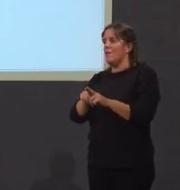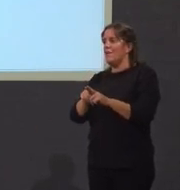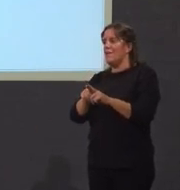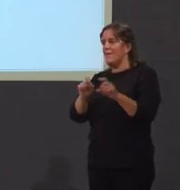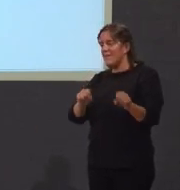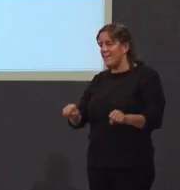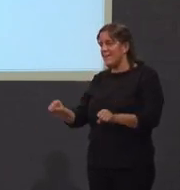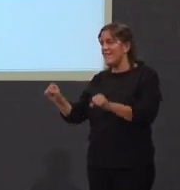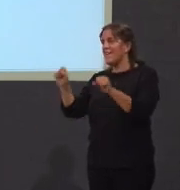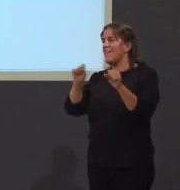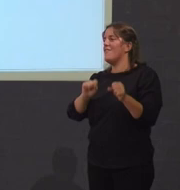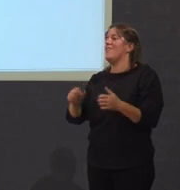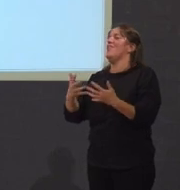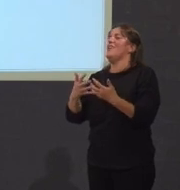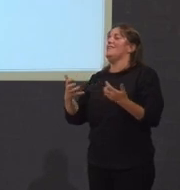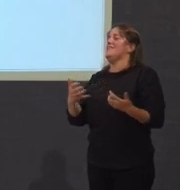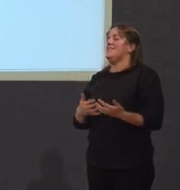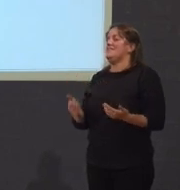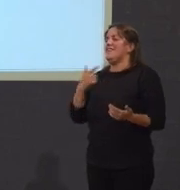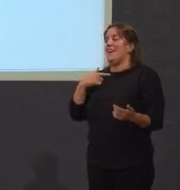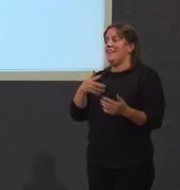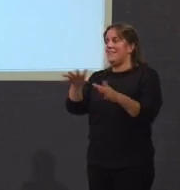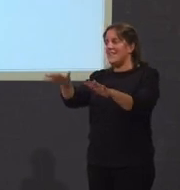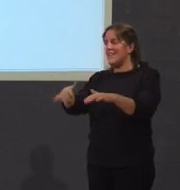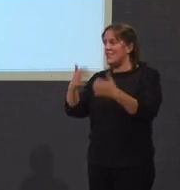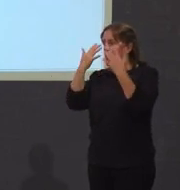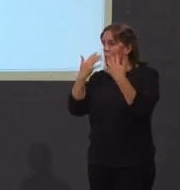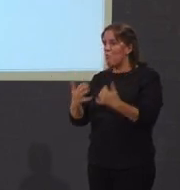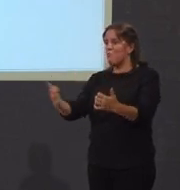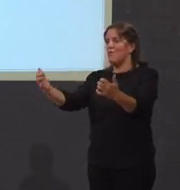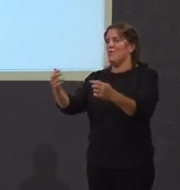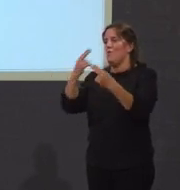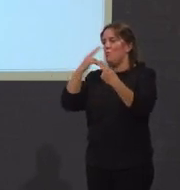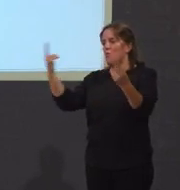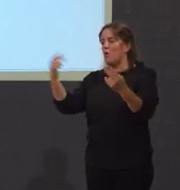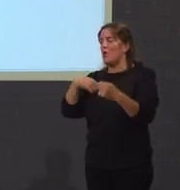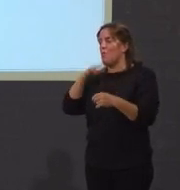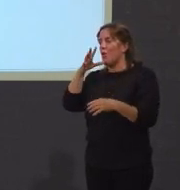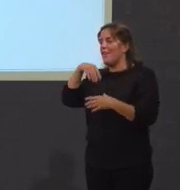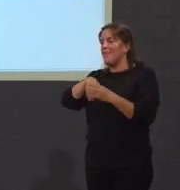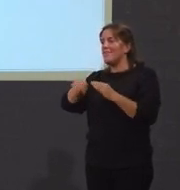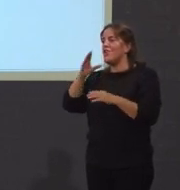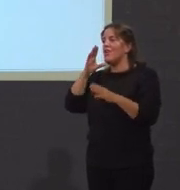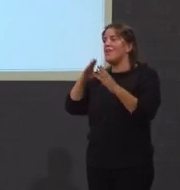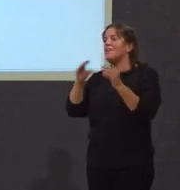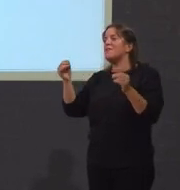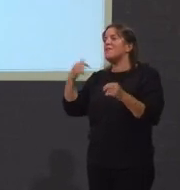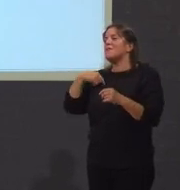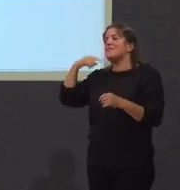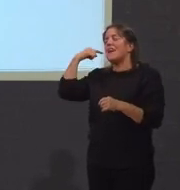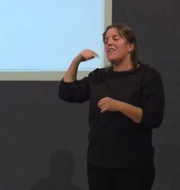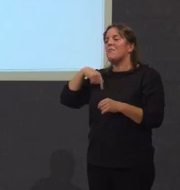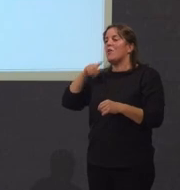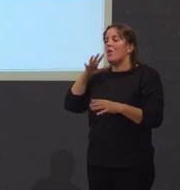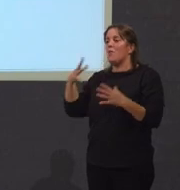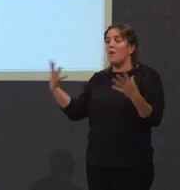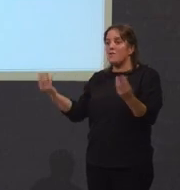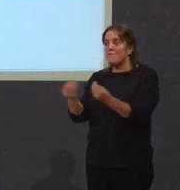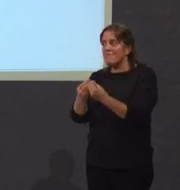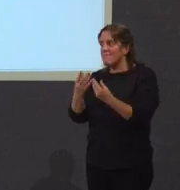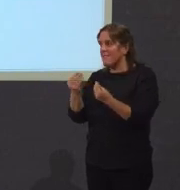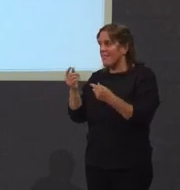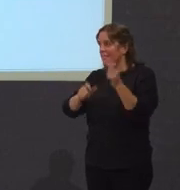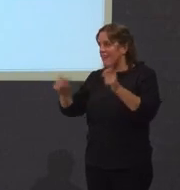a miña e o meu discurso ante tanta xente creo porque no mundo académico non somos que de xuntar a tanta